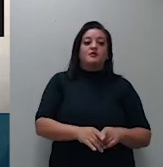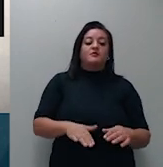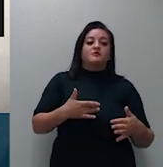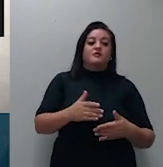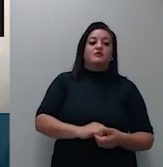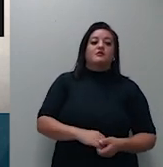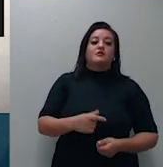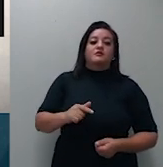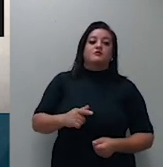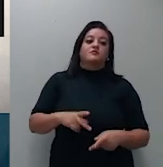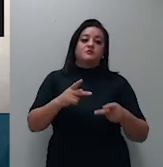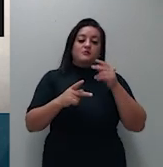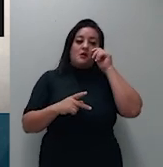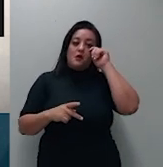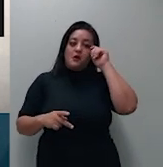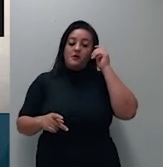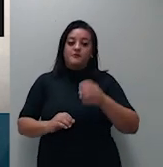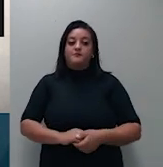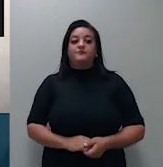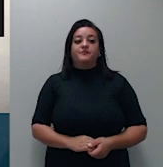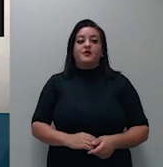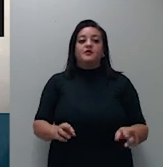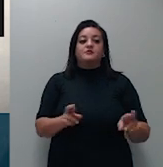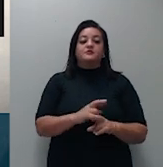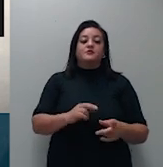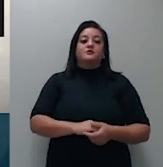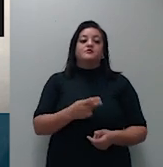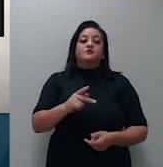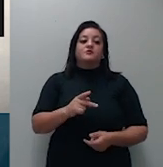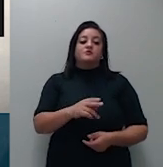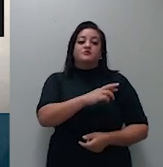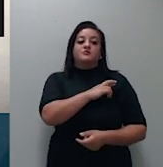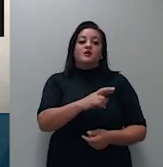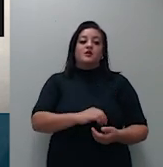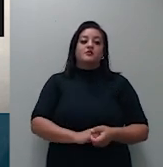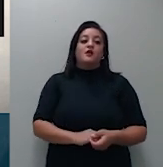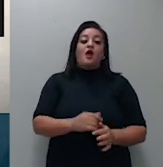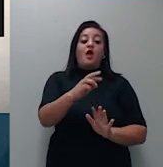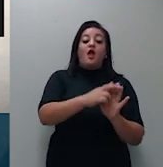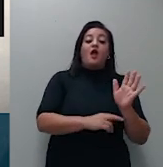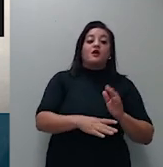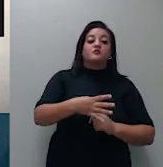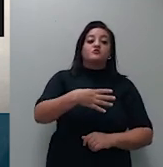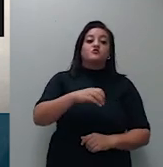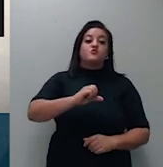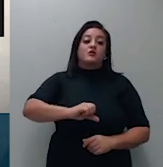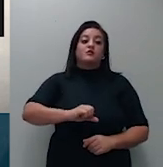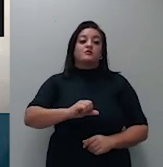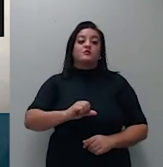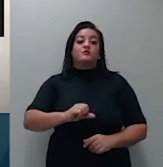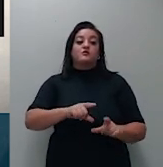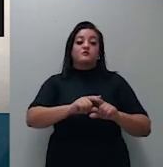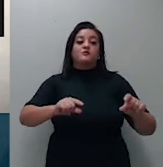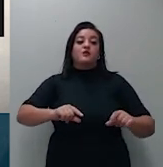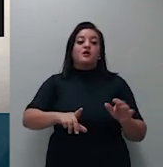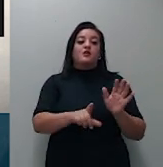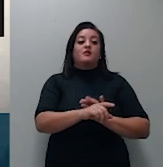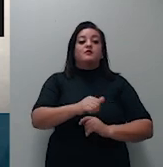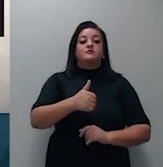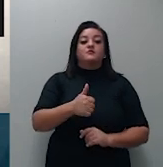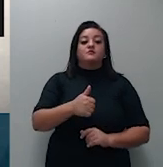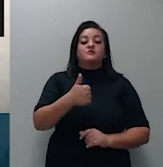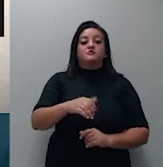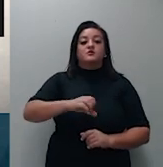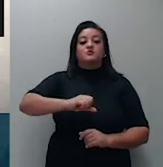ainda que não vencidos estarão sujeitos aos seus defeitos é a regra do 49 caput da